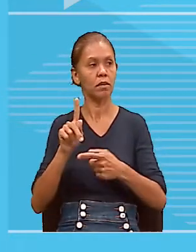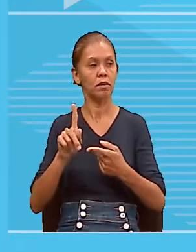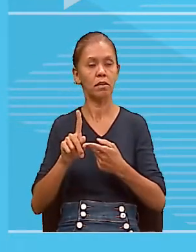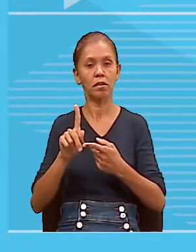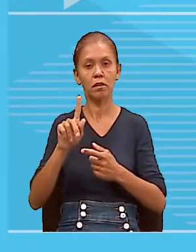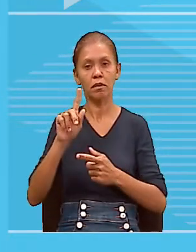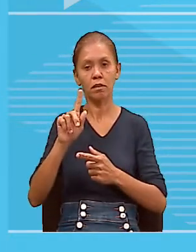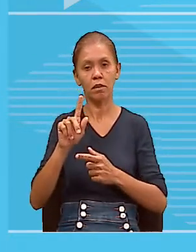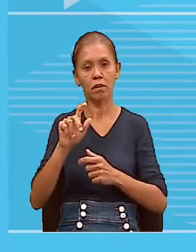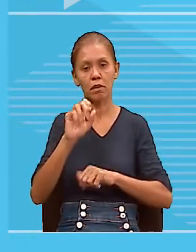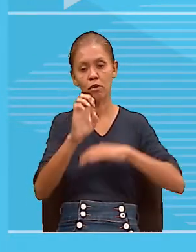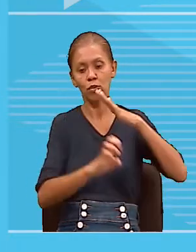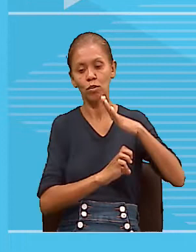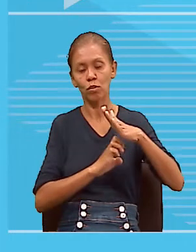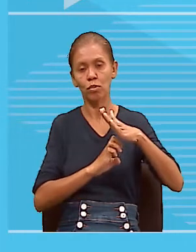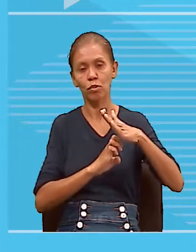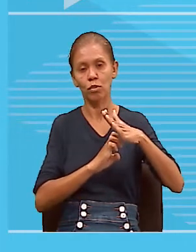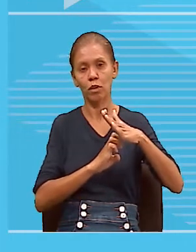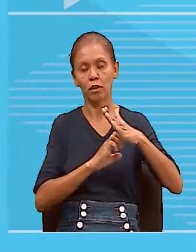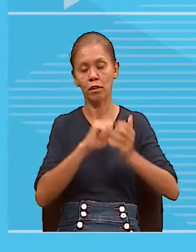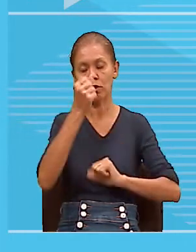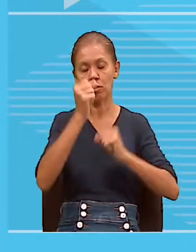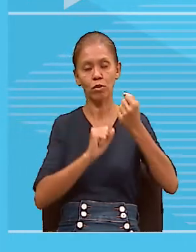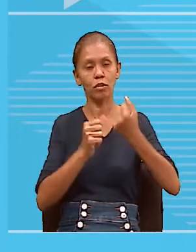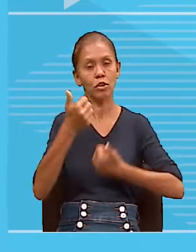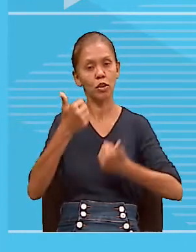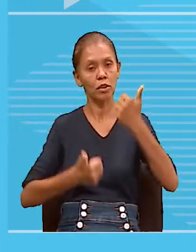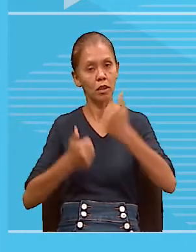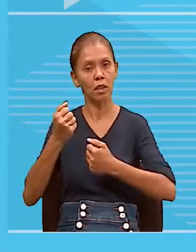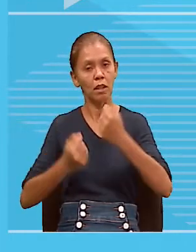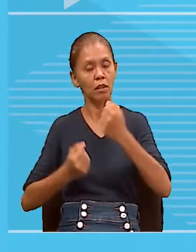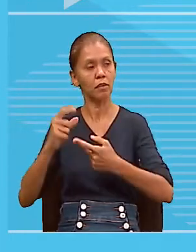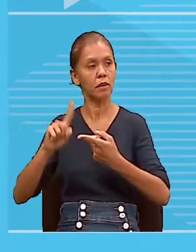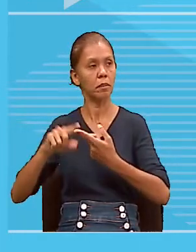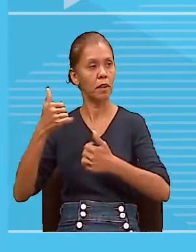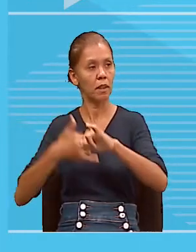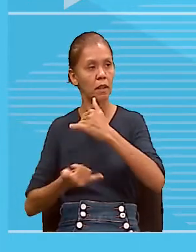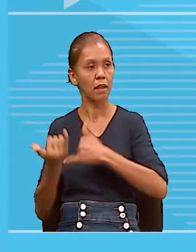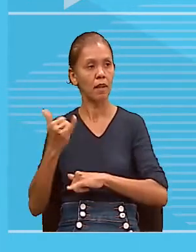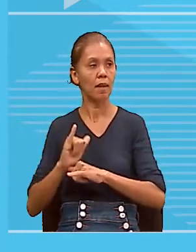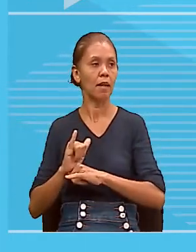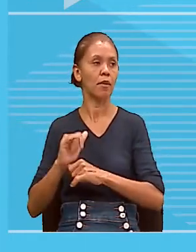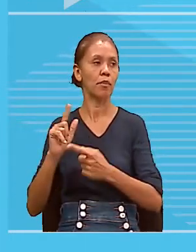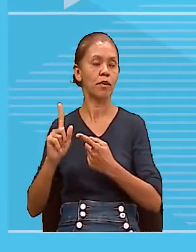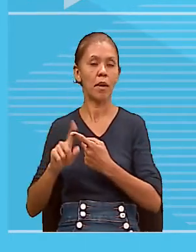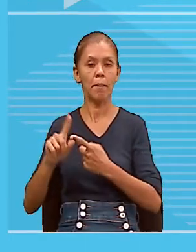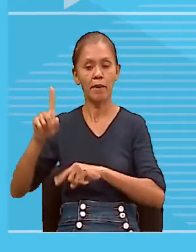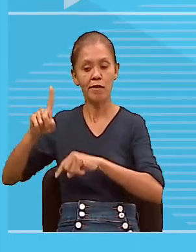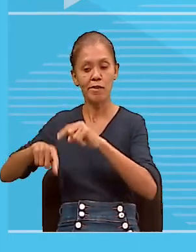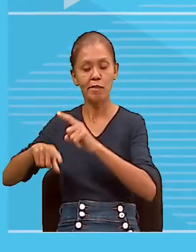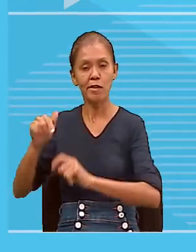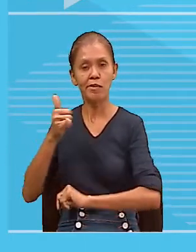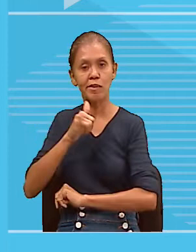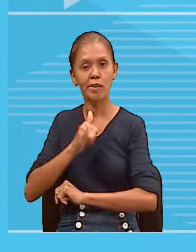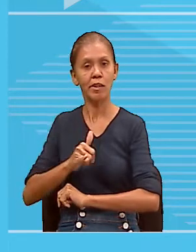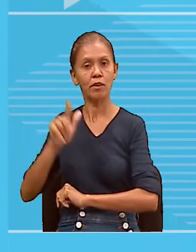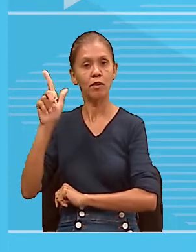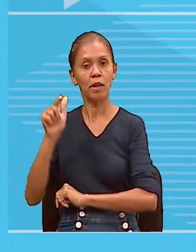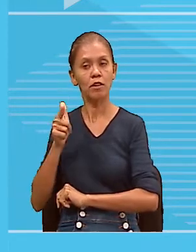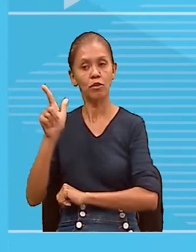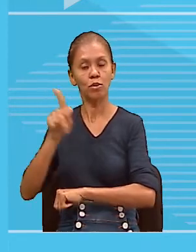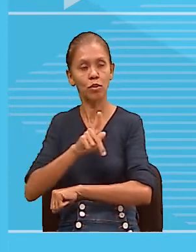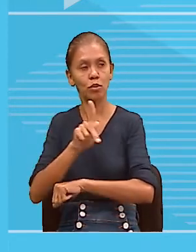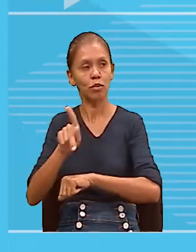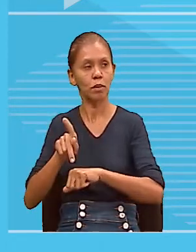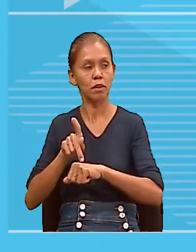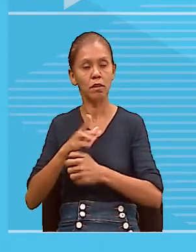também e o setor de elétrons também a gente ainda tem esse predomínio começa na